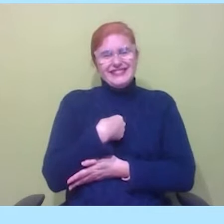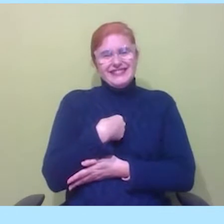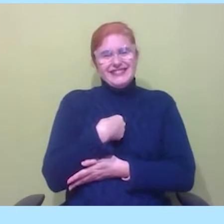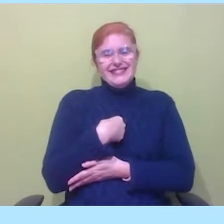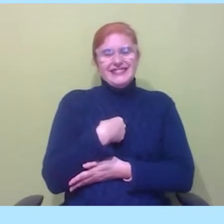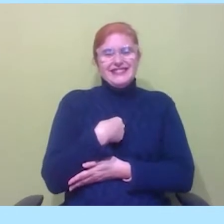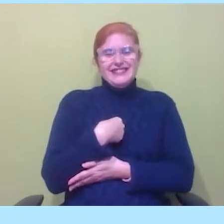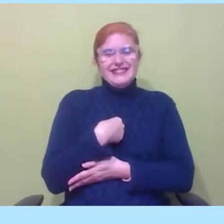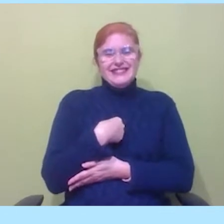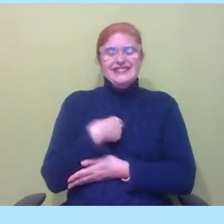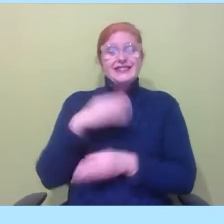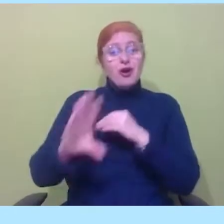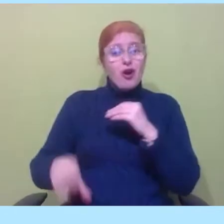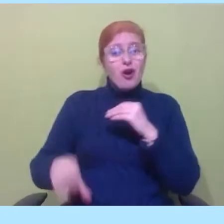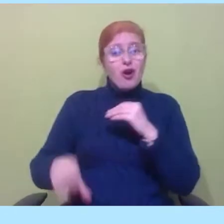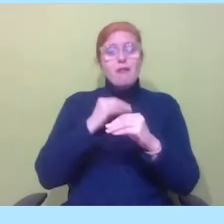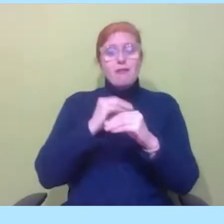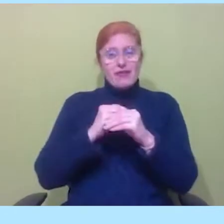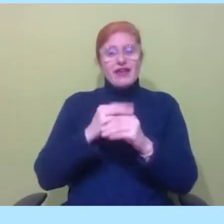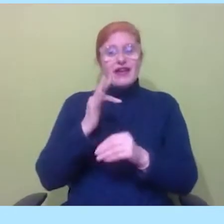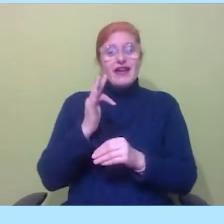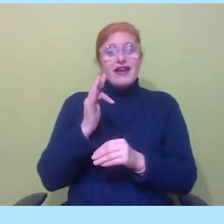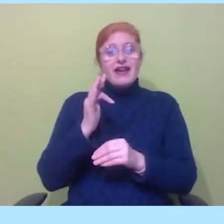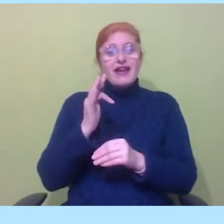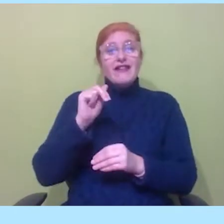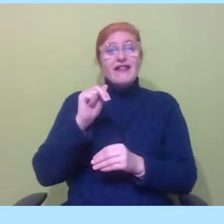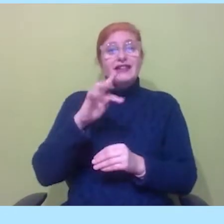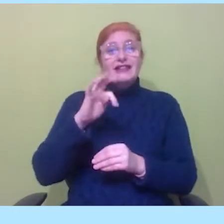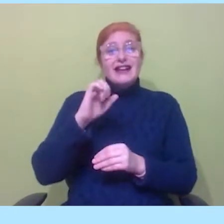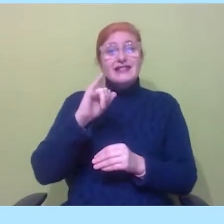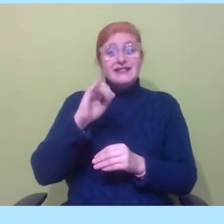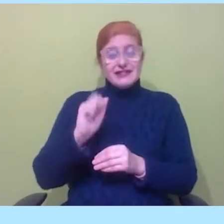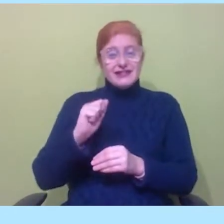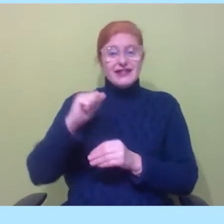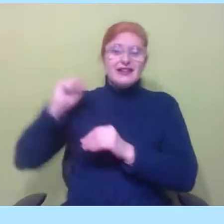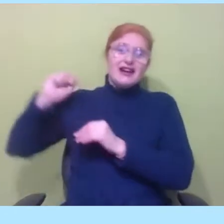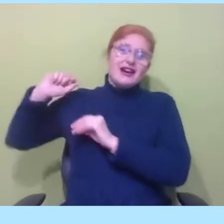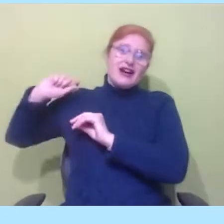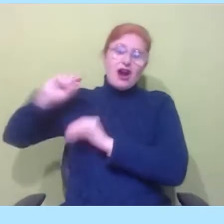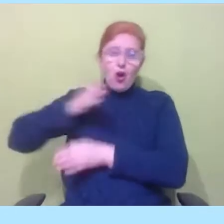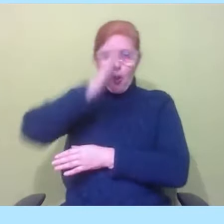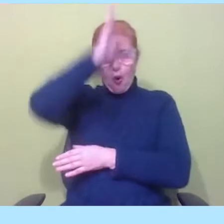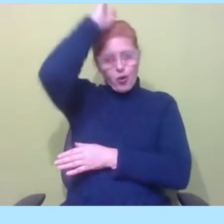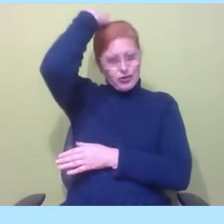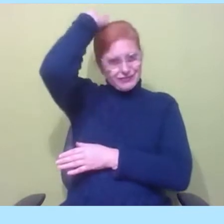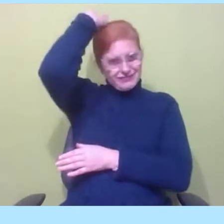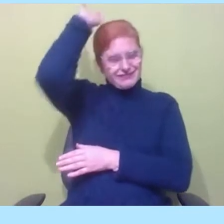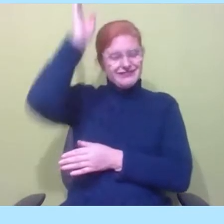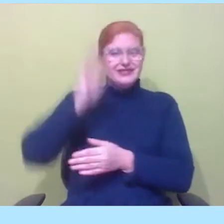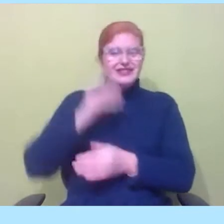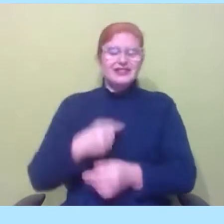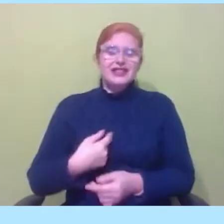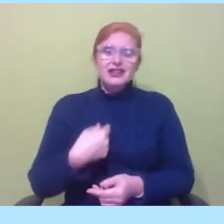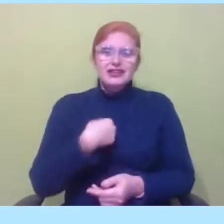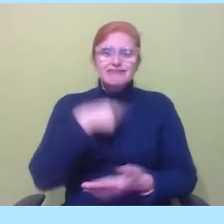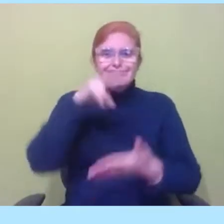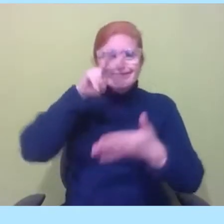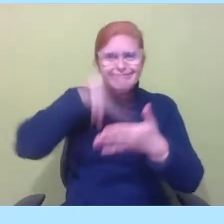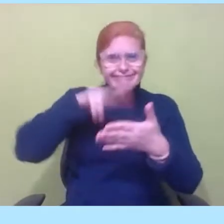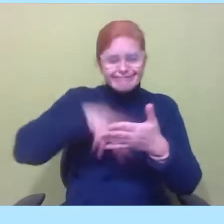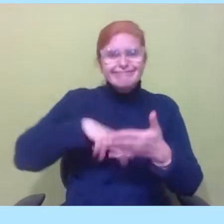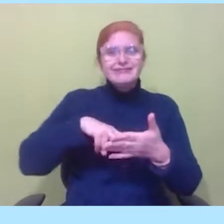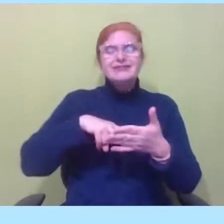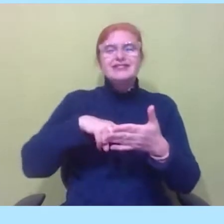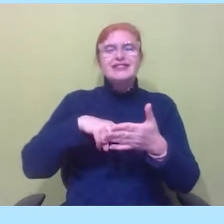também. Ela fala isso, de uma fantasia colonizadora, a Bell Hooks. E isso, eu fico, inclusive, para quem não tiver lido ainda,